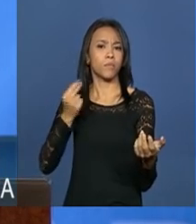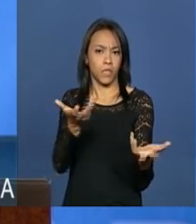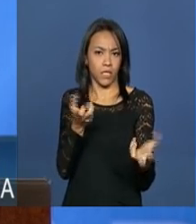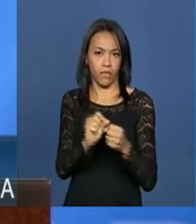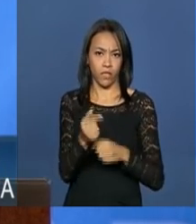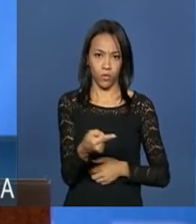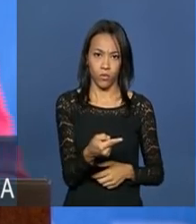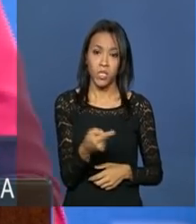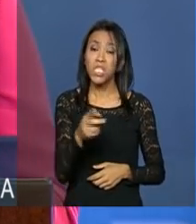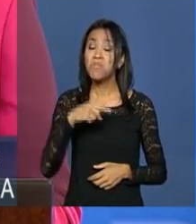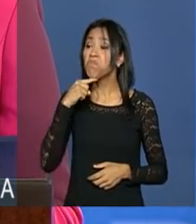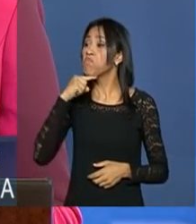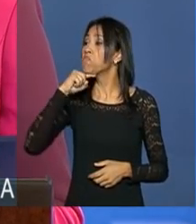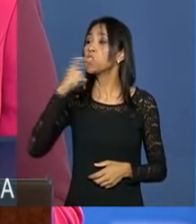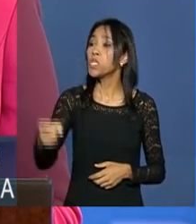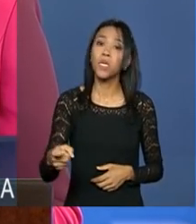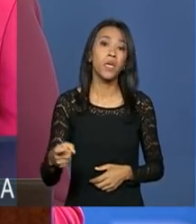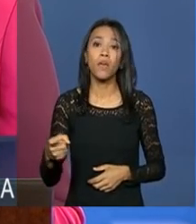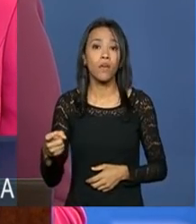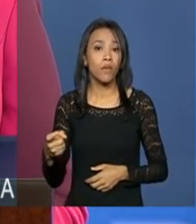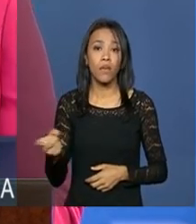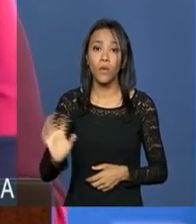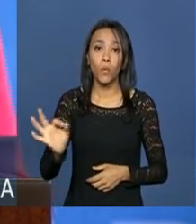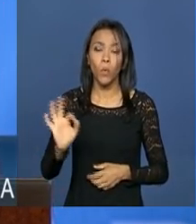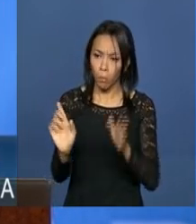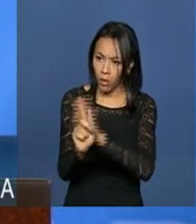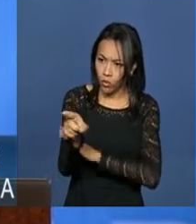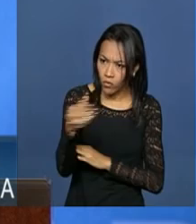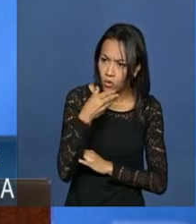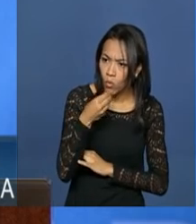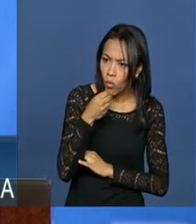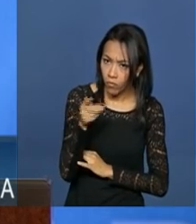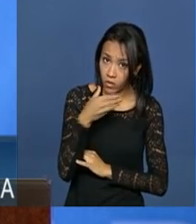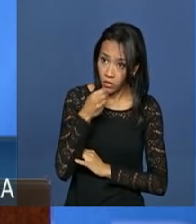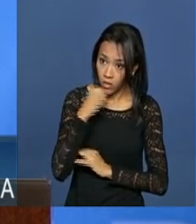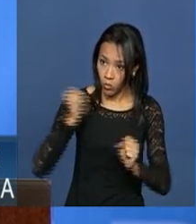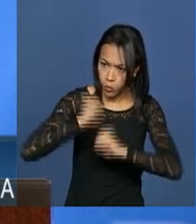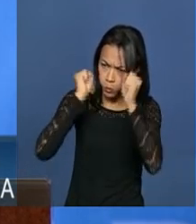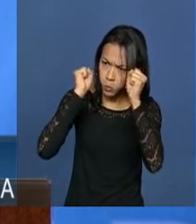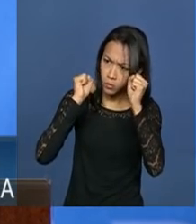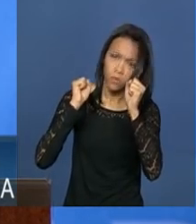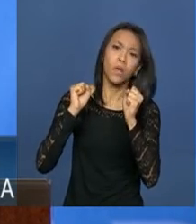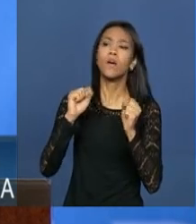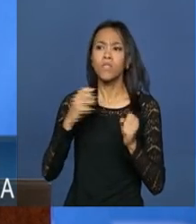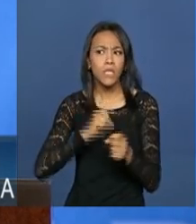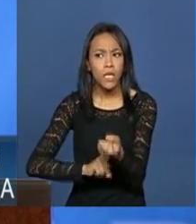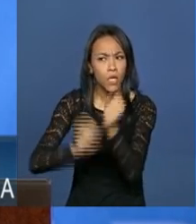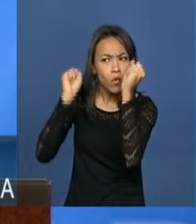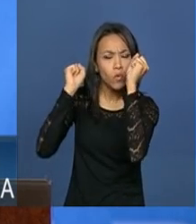tempo. Ninguém nunca pergunta para um homem: "Você está sob pressão? Você